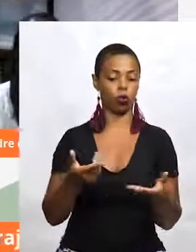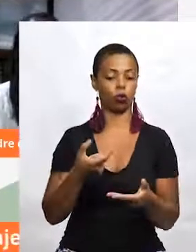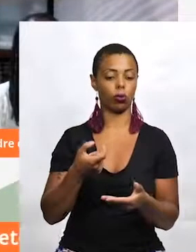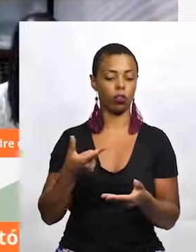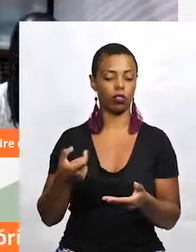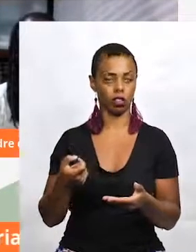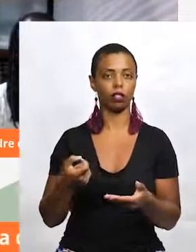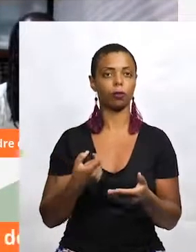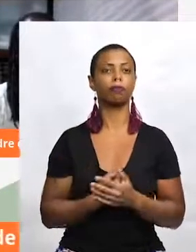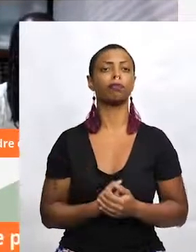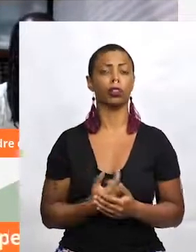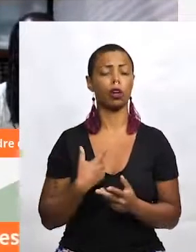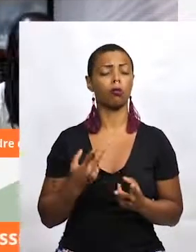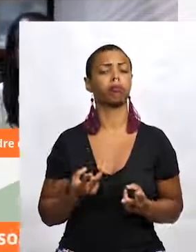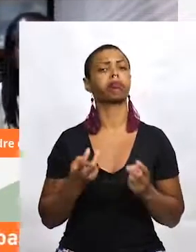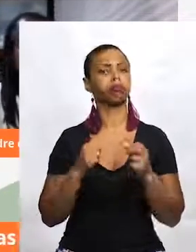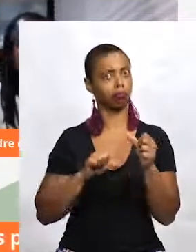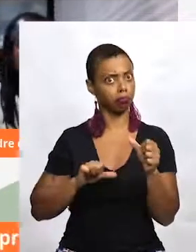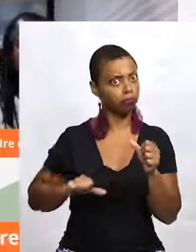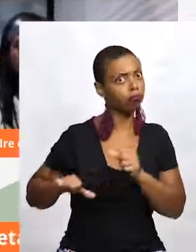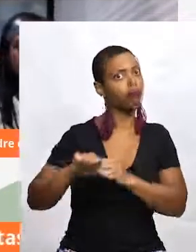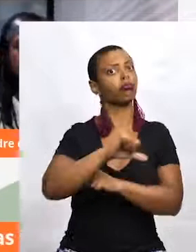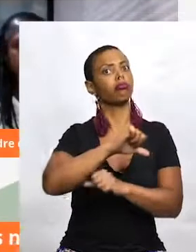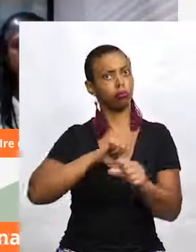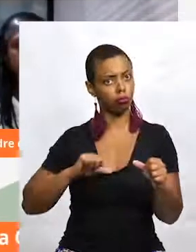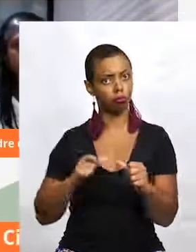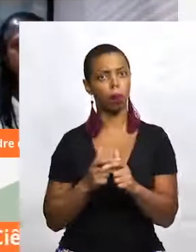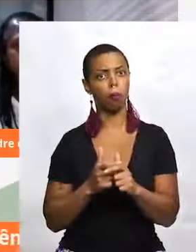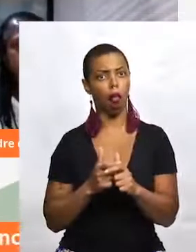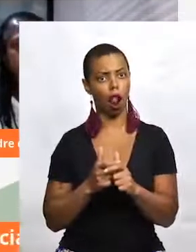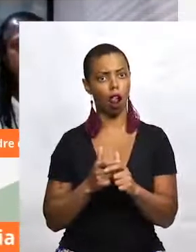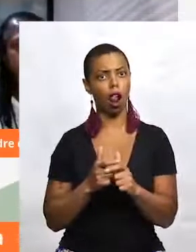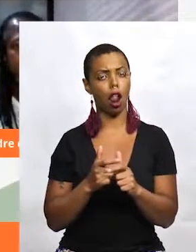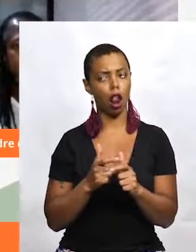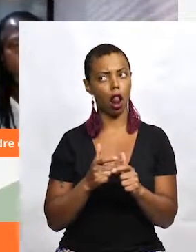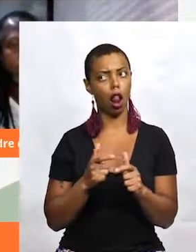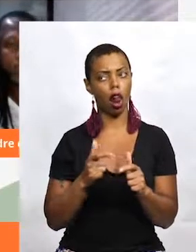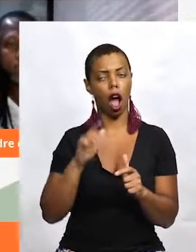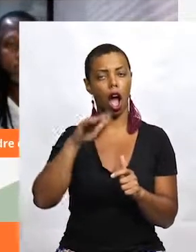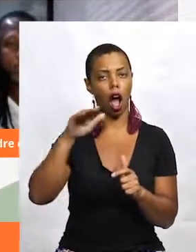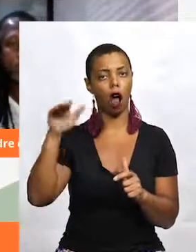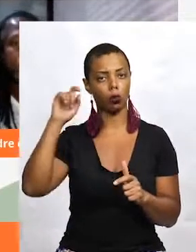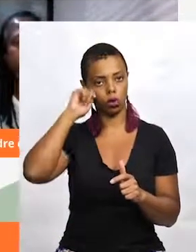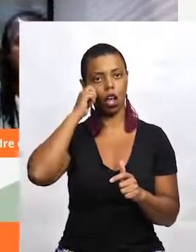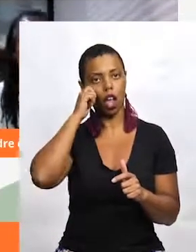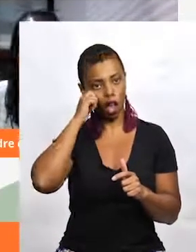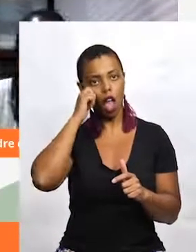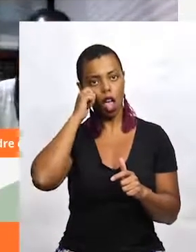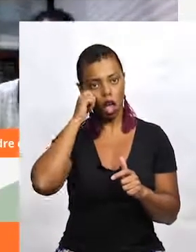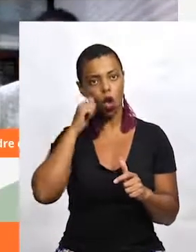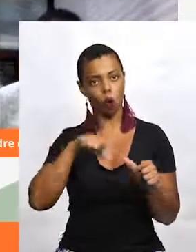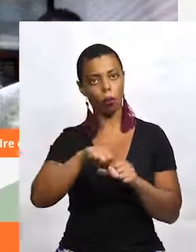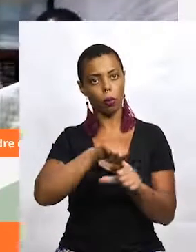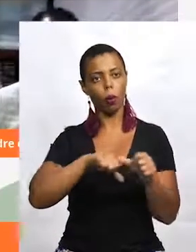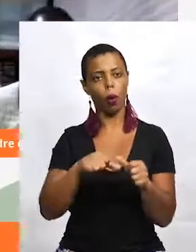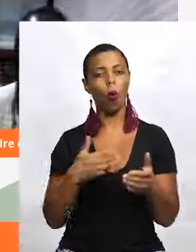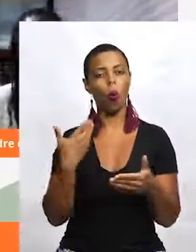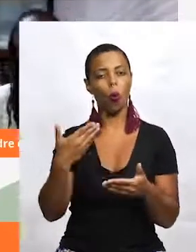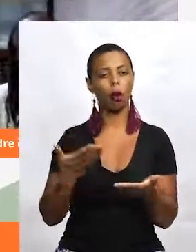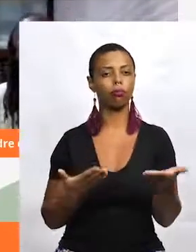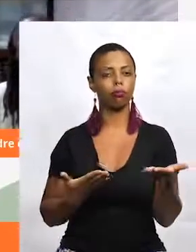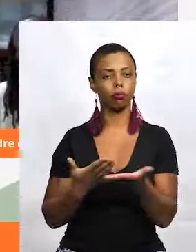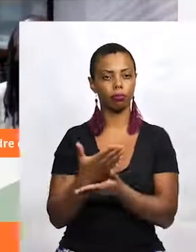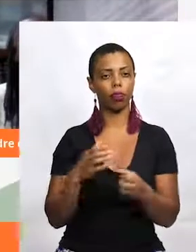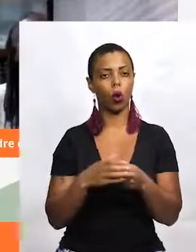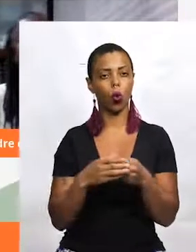tenho notado uma mudança significativa na composição racial dos discentes. Com a aprovação das cotas, e a USP foi